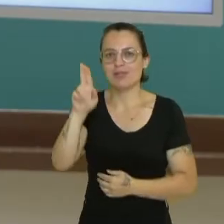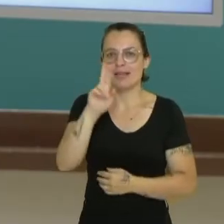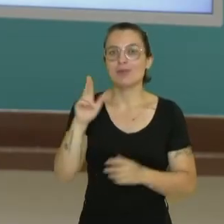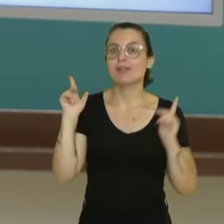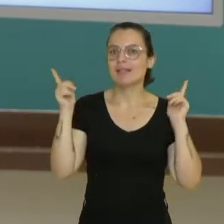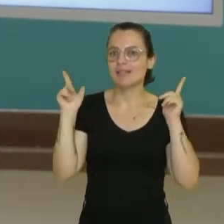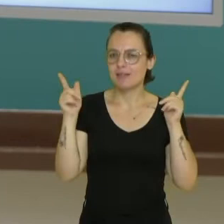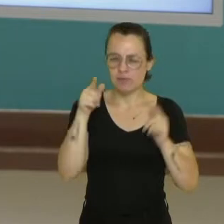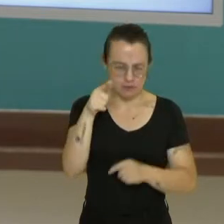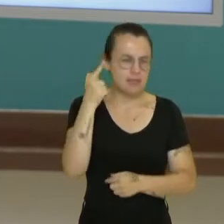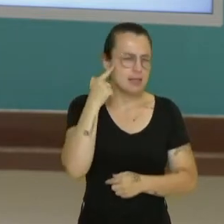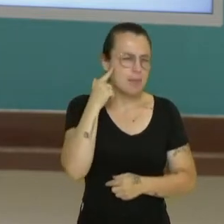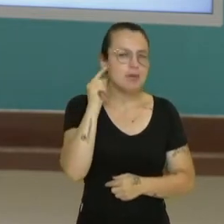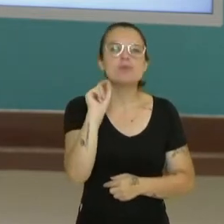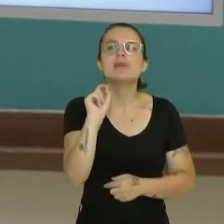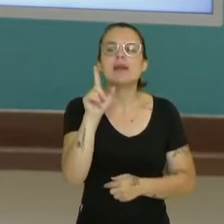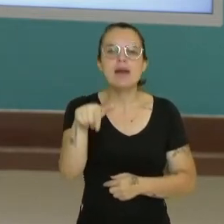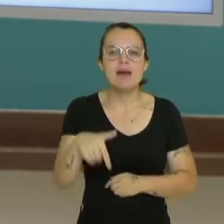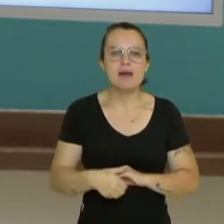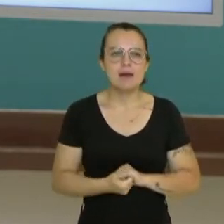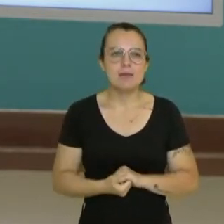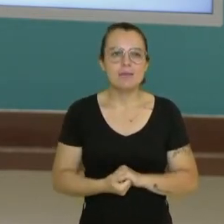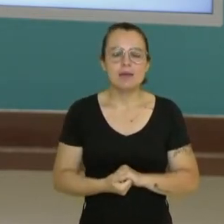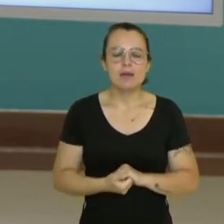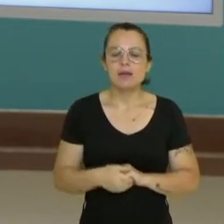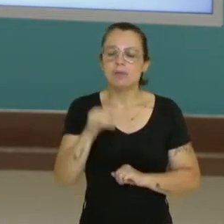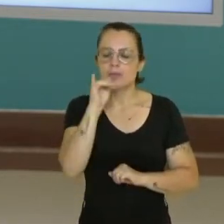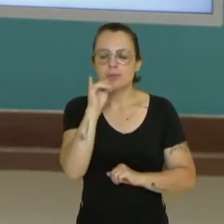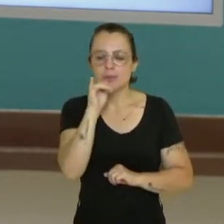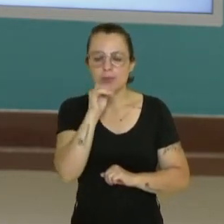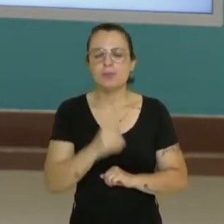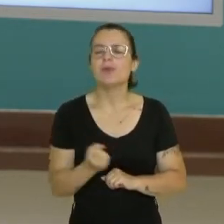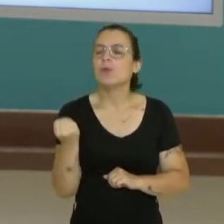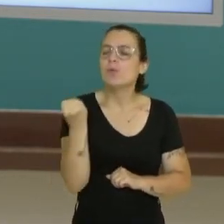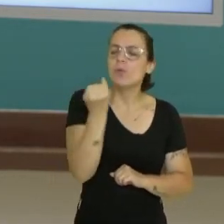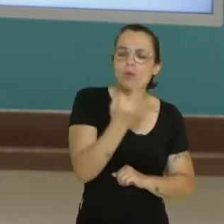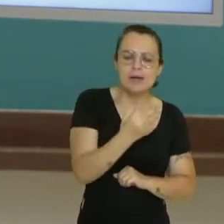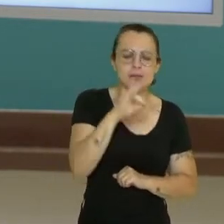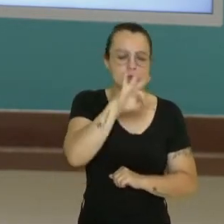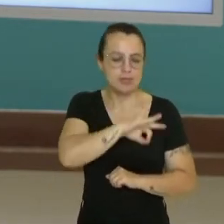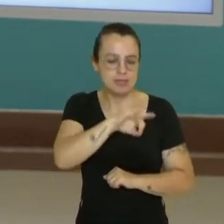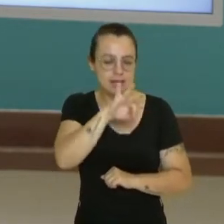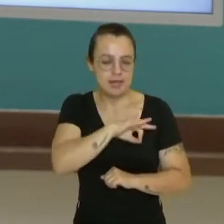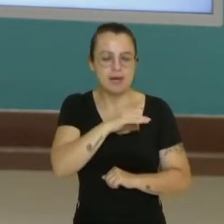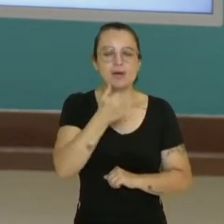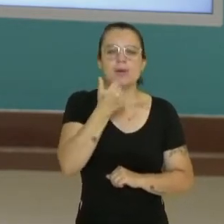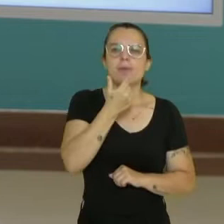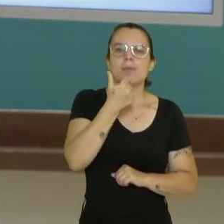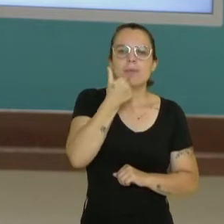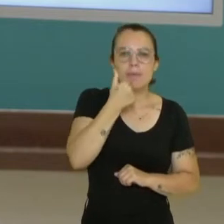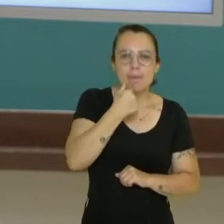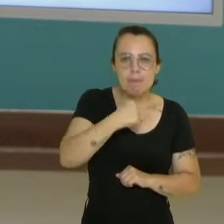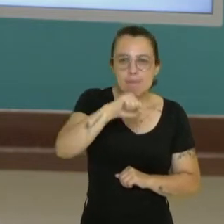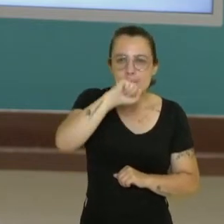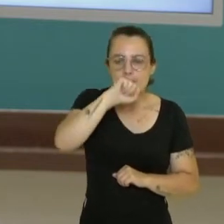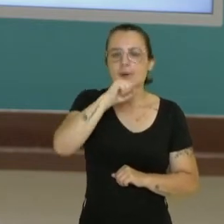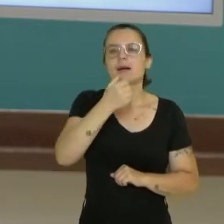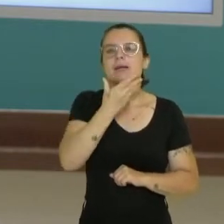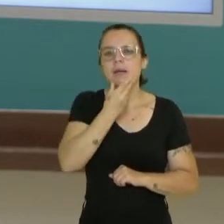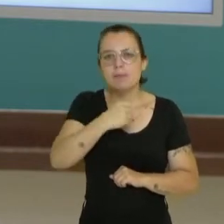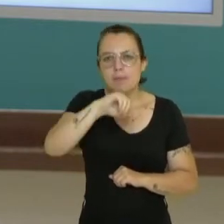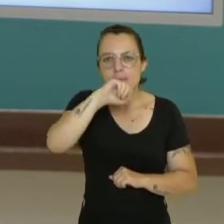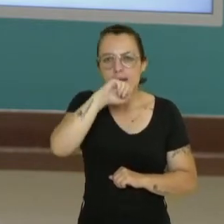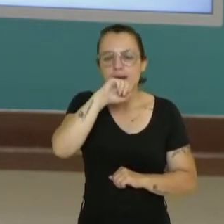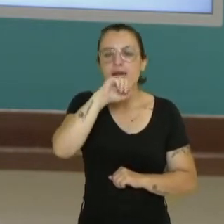tem uma ideia do que é isso, gente? Quanto do salário do papai e da mamãe, porque a gente está falando em renda familiar, é de todo mundo,